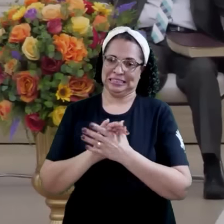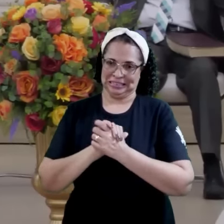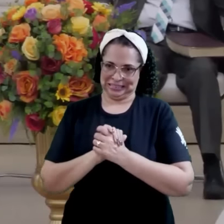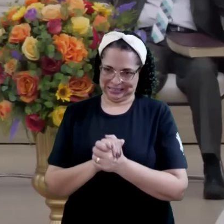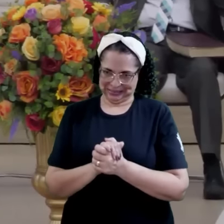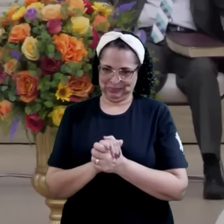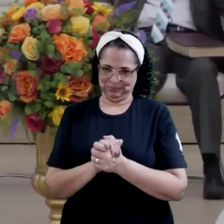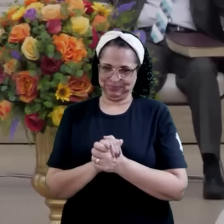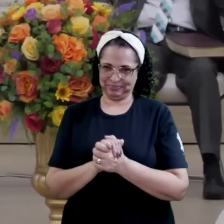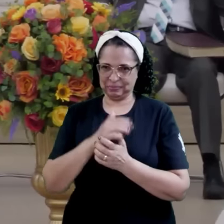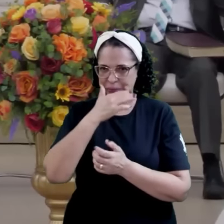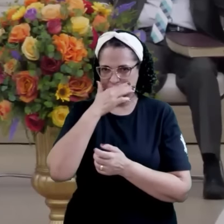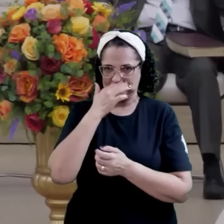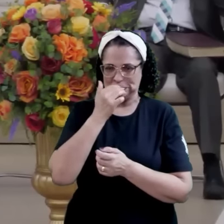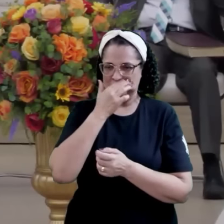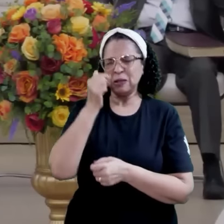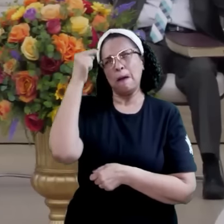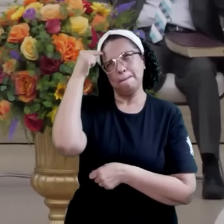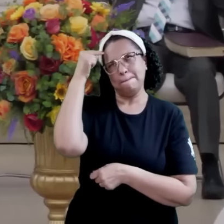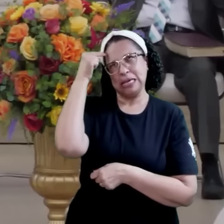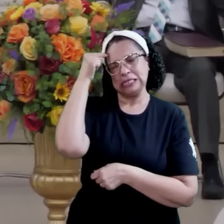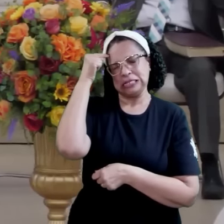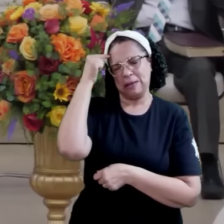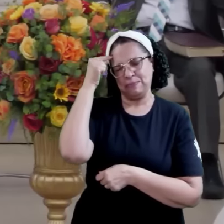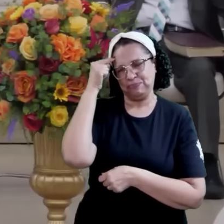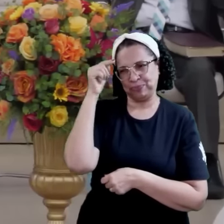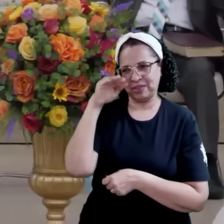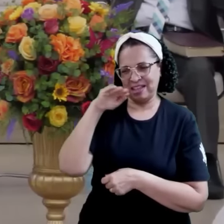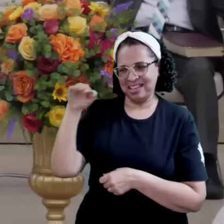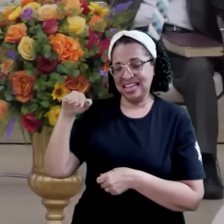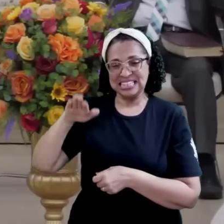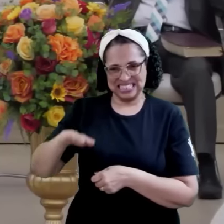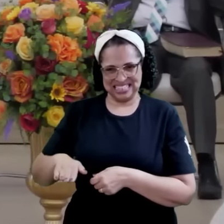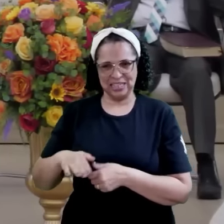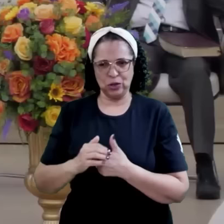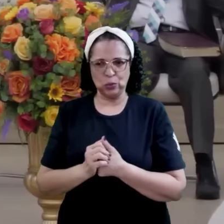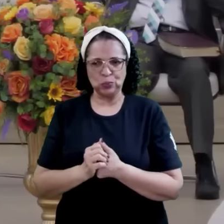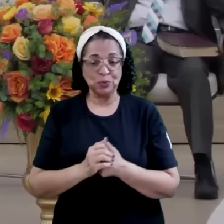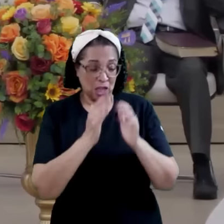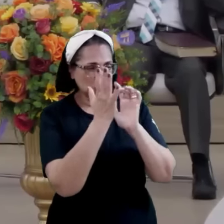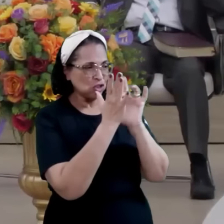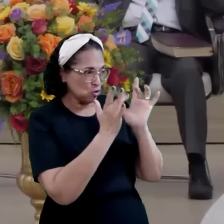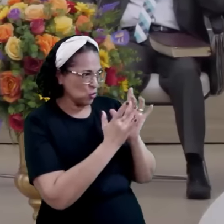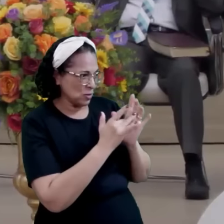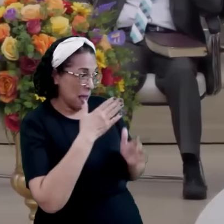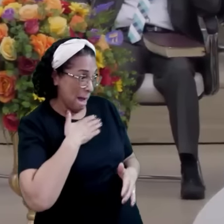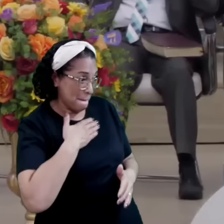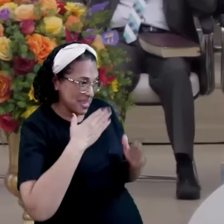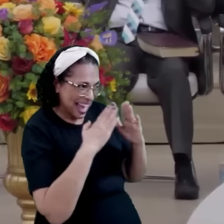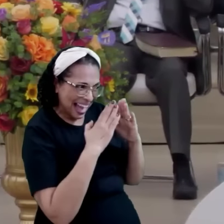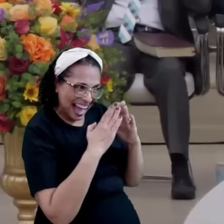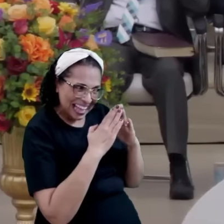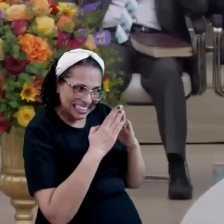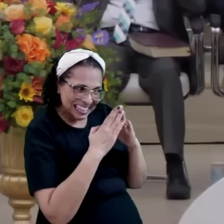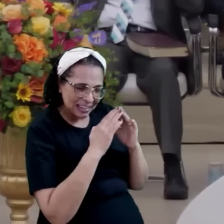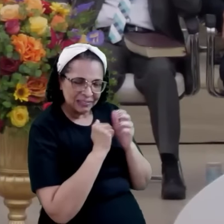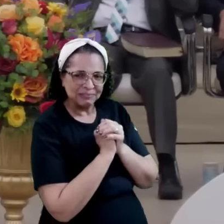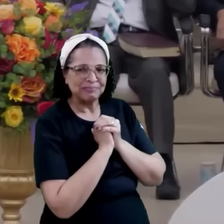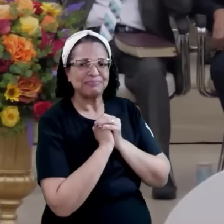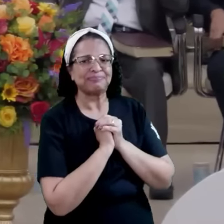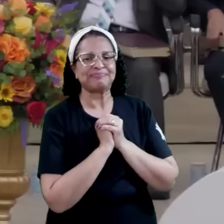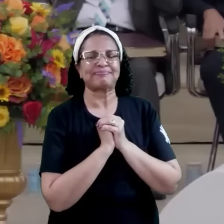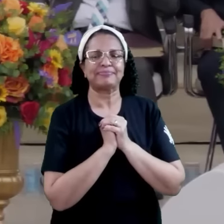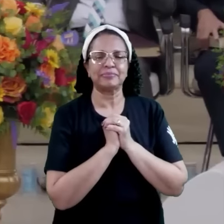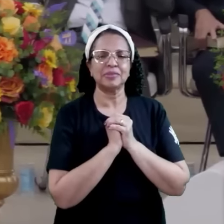é número eu tô eu tô eu tô pensando viu irmão a Bíblia me dá Liber a Bíblia é muito profunda a minha mente é muito Rasa me deixa eu pensar se partime eu falasse assim pro